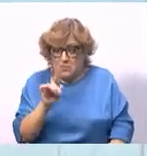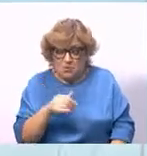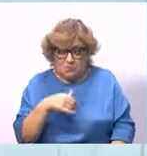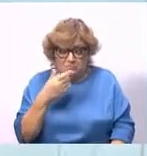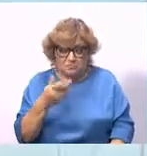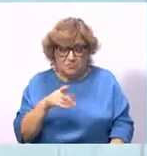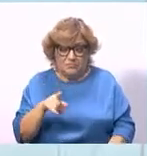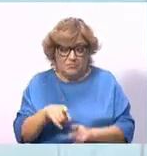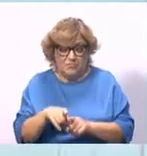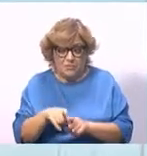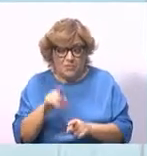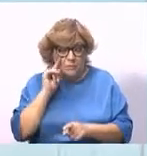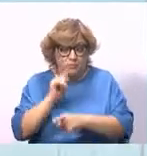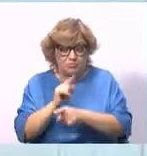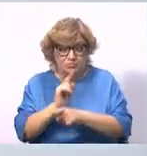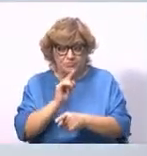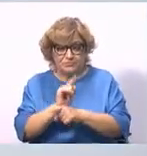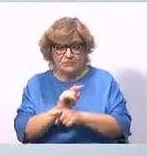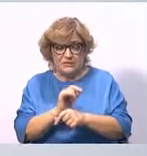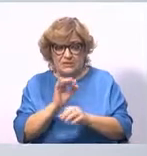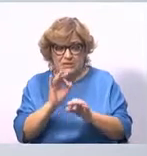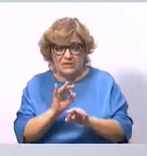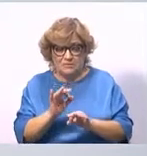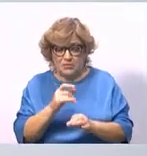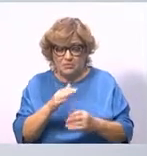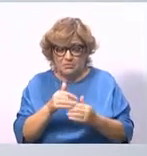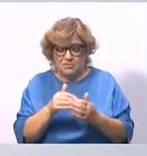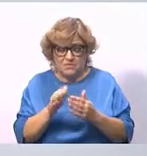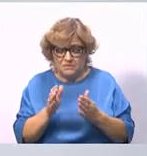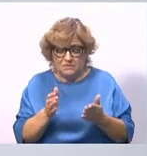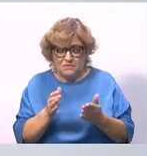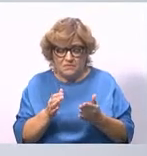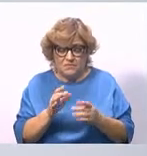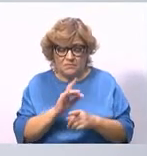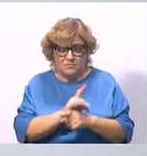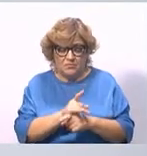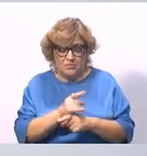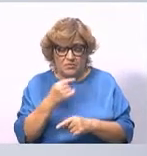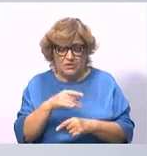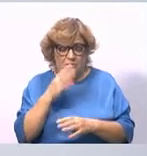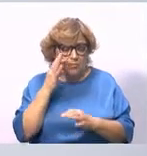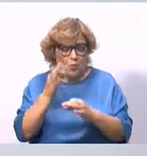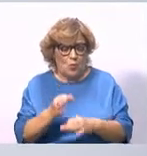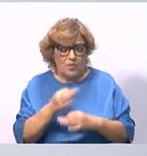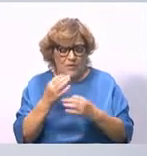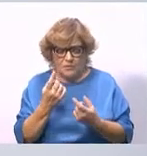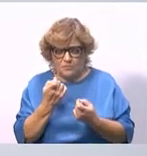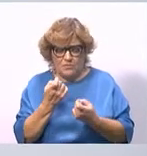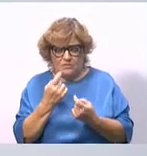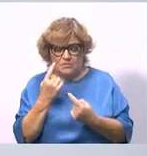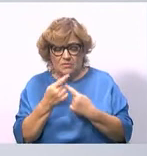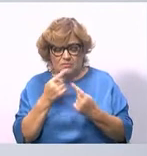que é não um estou a falar de marca, comum mas há um que tratamento comum que não é uma marca. Utilizam. Não é? Pronto. Temos de ter muito cuidado, de facto. Às